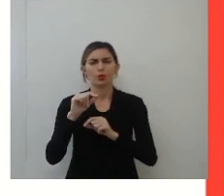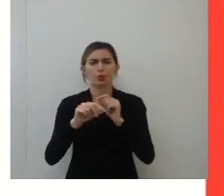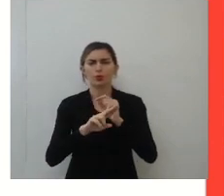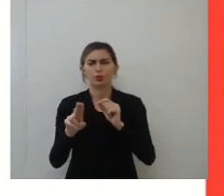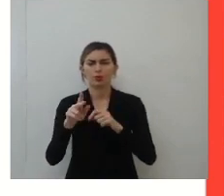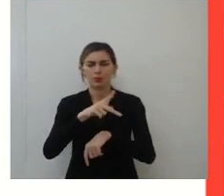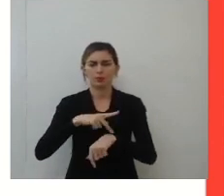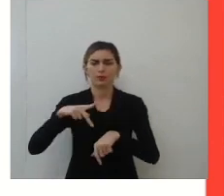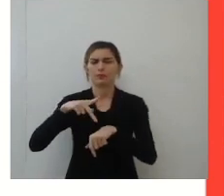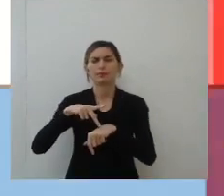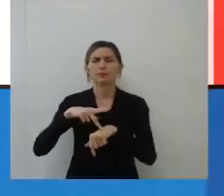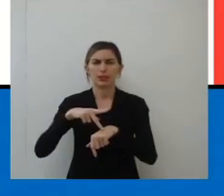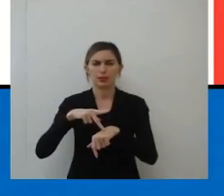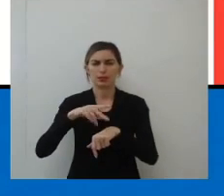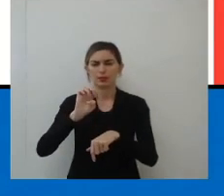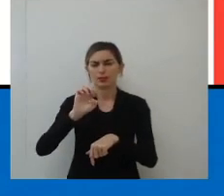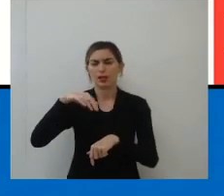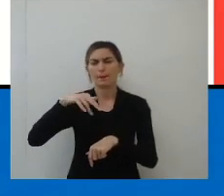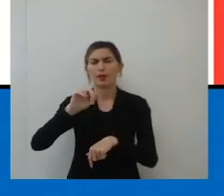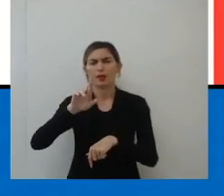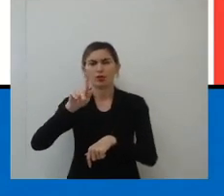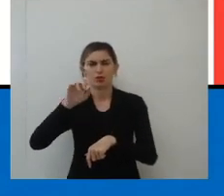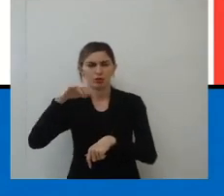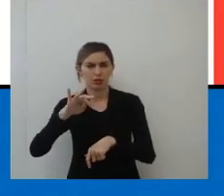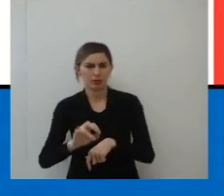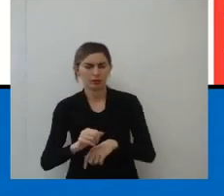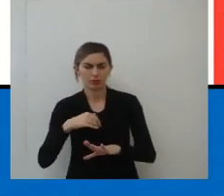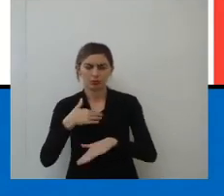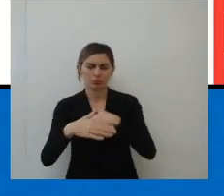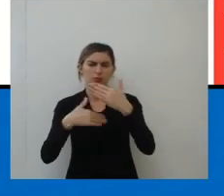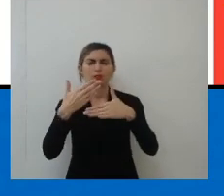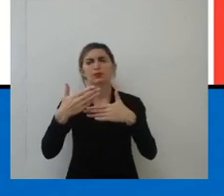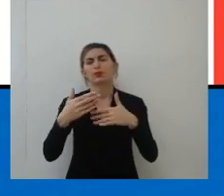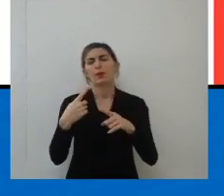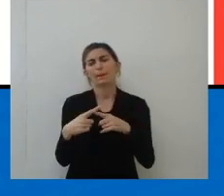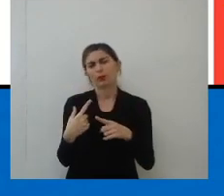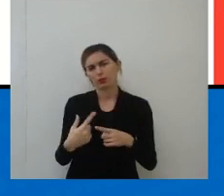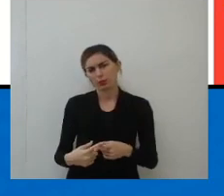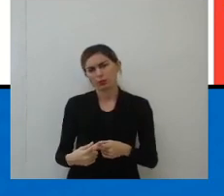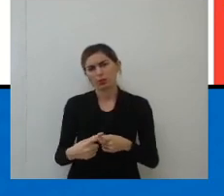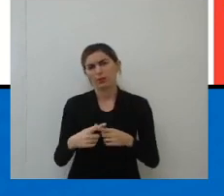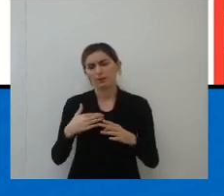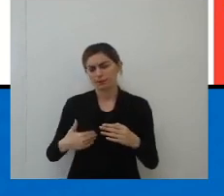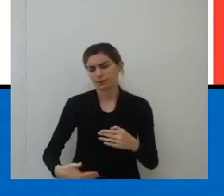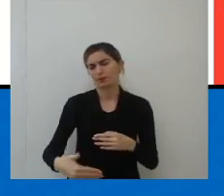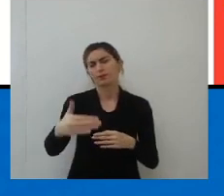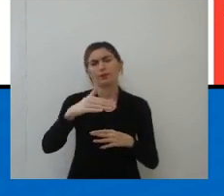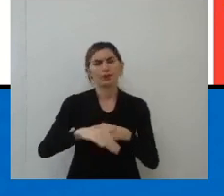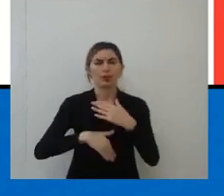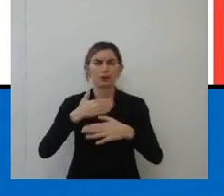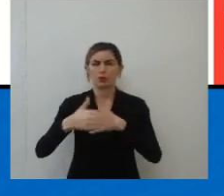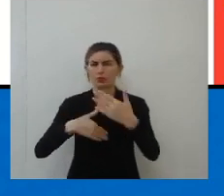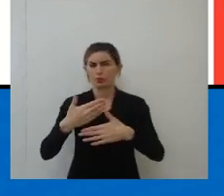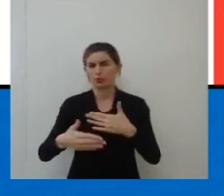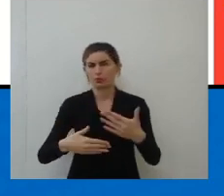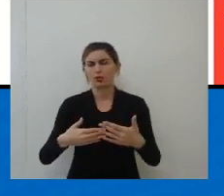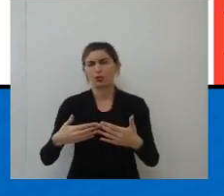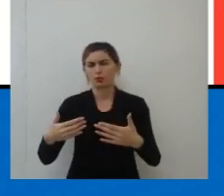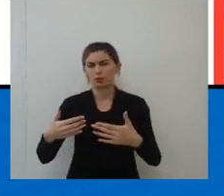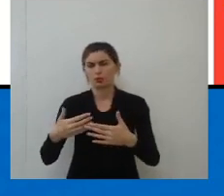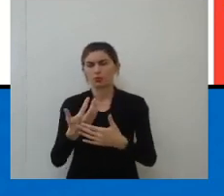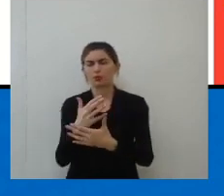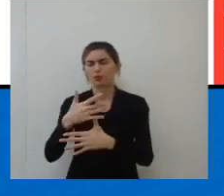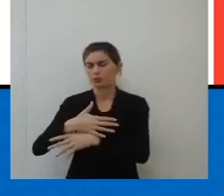chamados países emergentes ou países subdesenvolvidos. Por quê? Porque passaram por um processo de